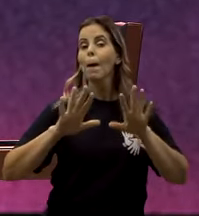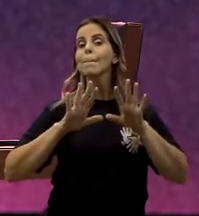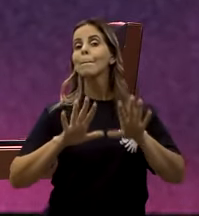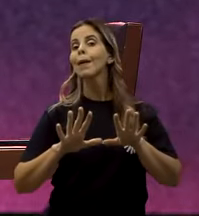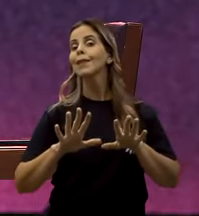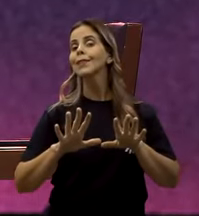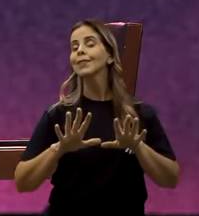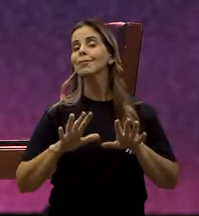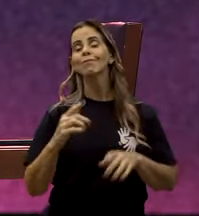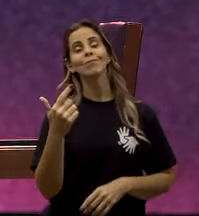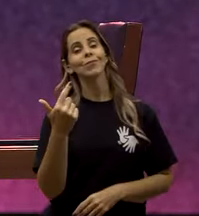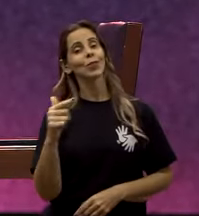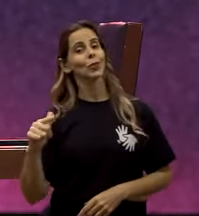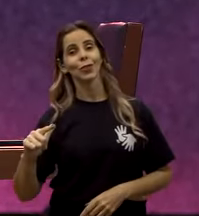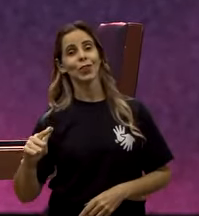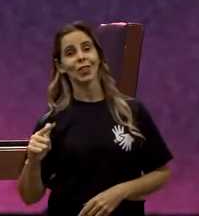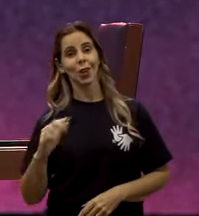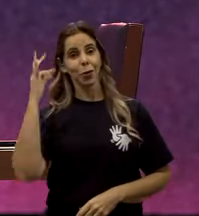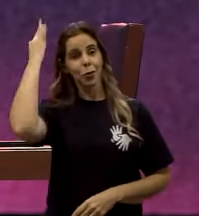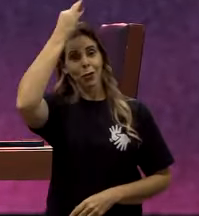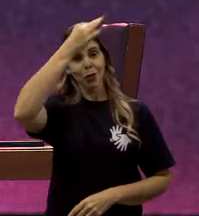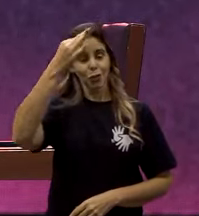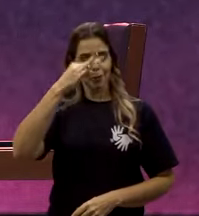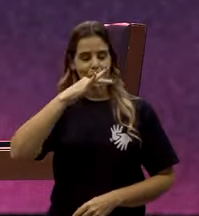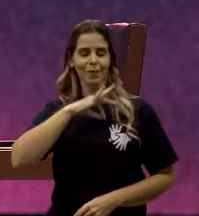foi preenchido pelo Espírito Santo